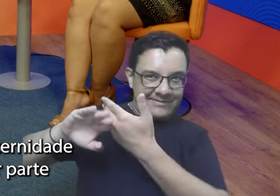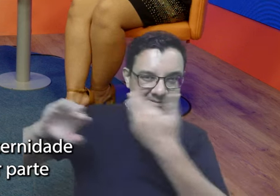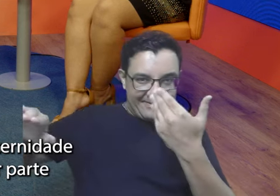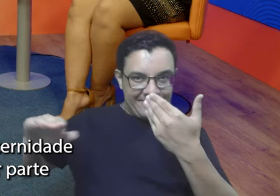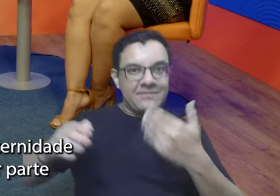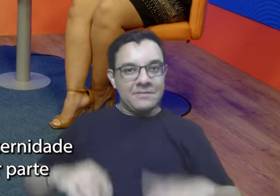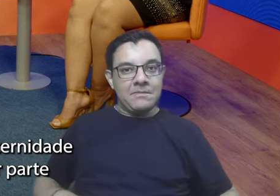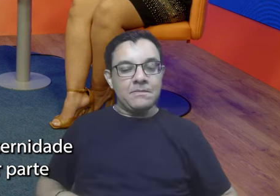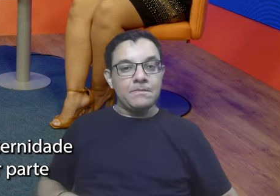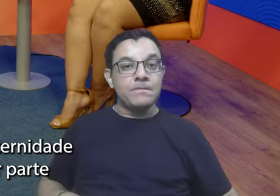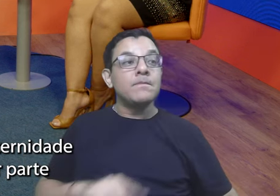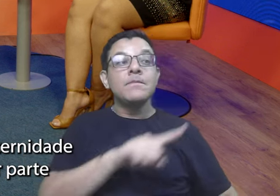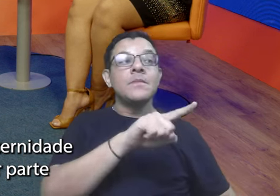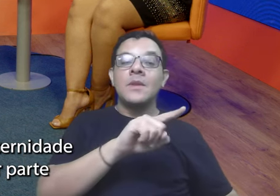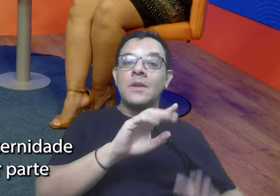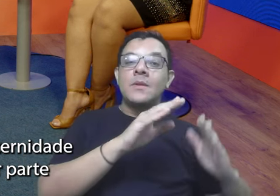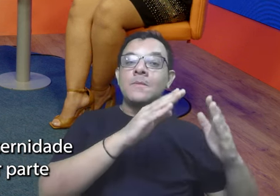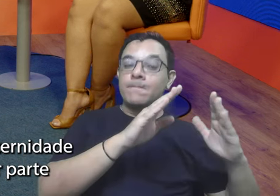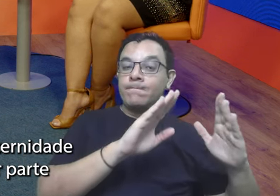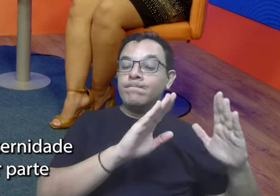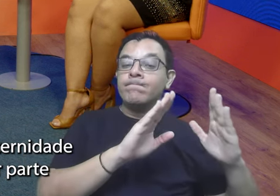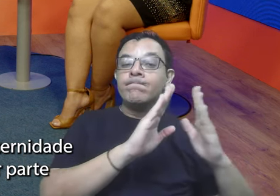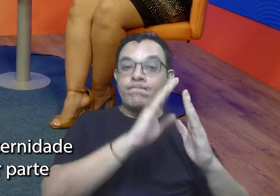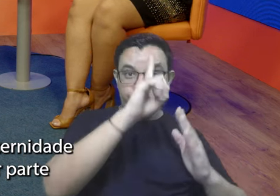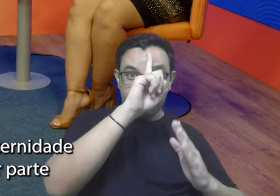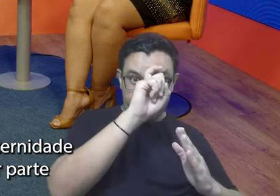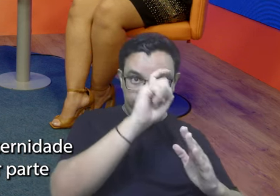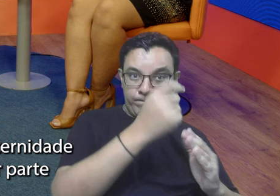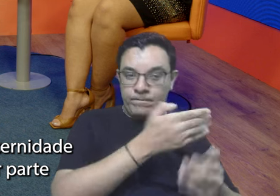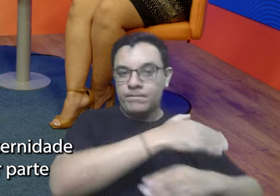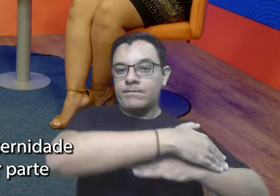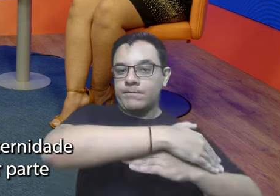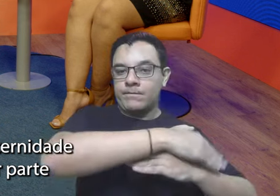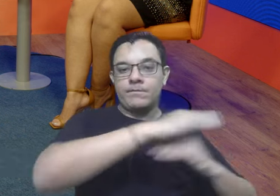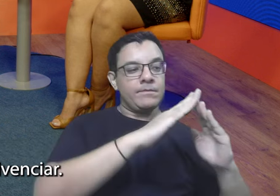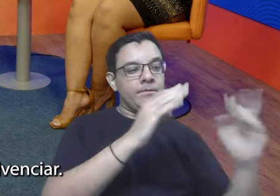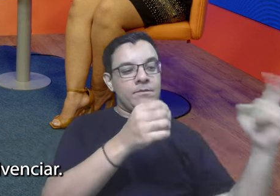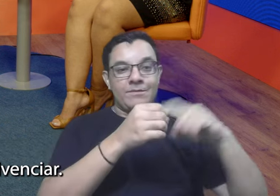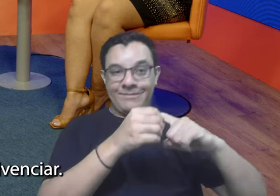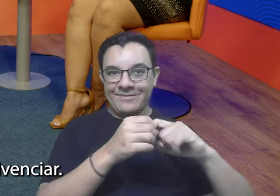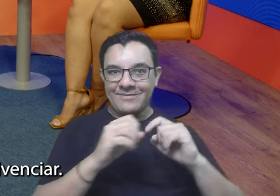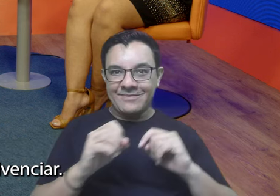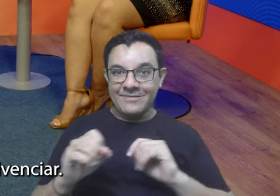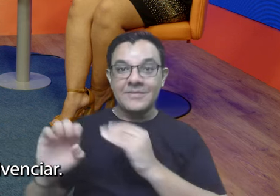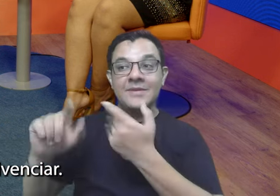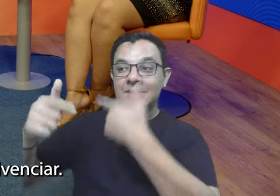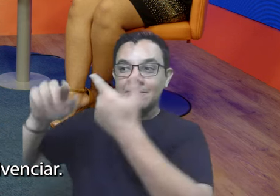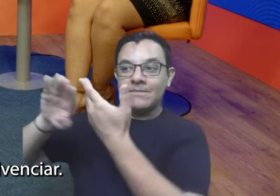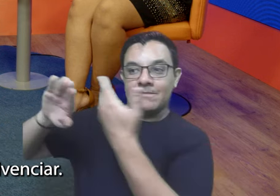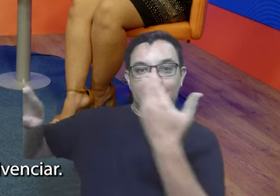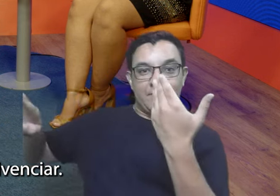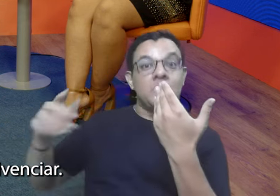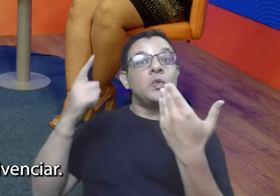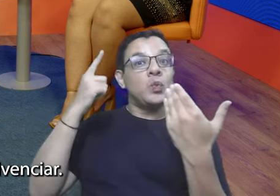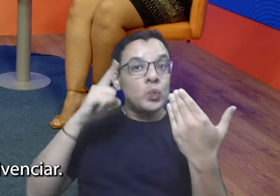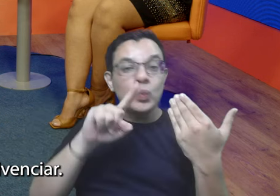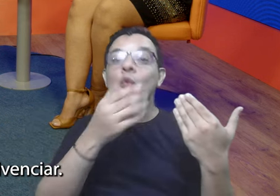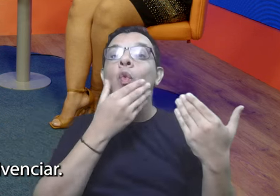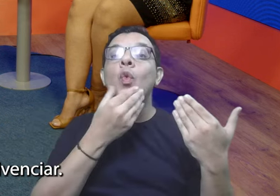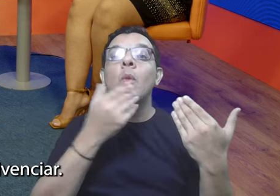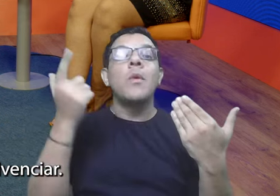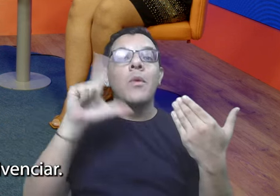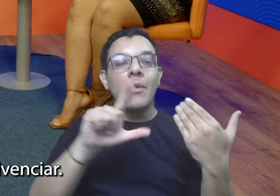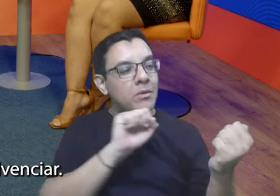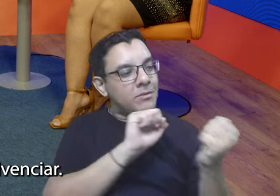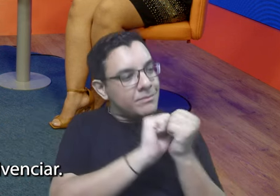o nenezinho sai da maternidade com a mãe e ele conseguiu fazer parte dessa né se encaixar ali